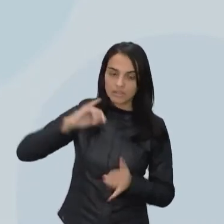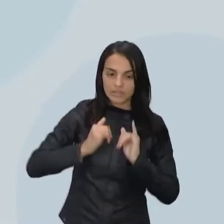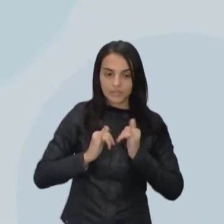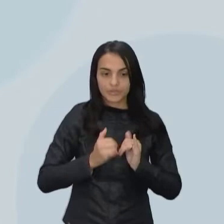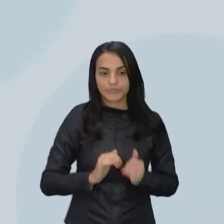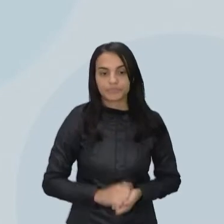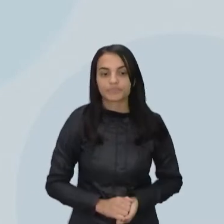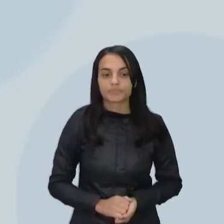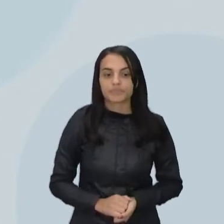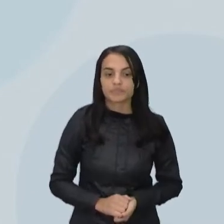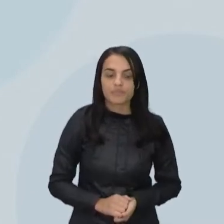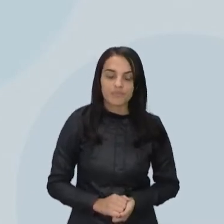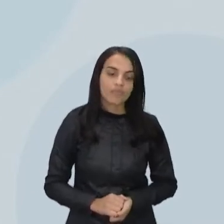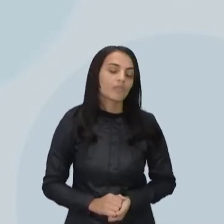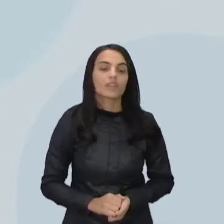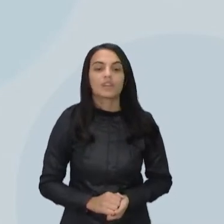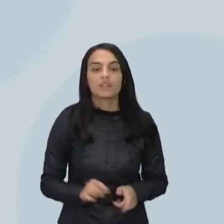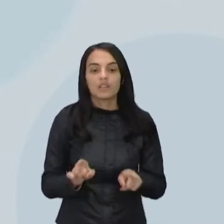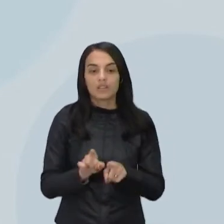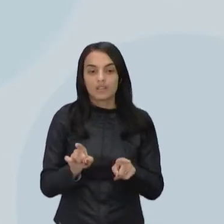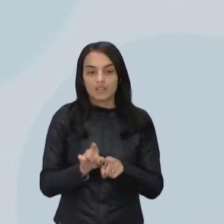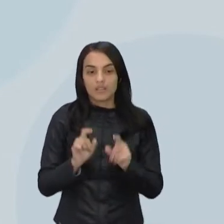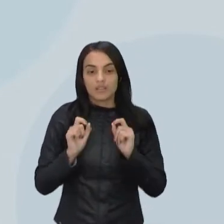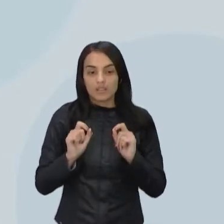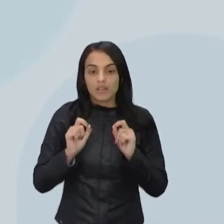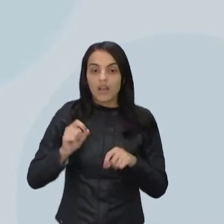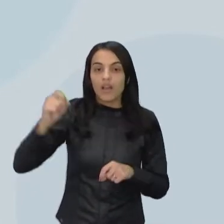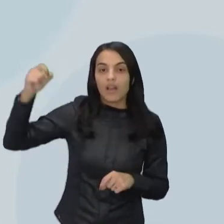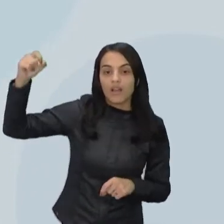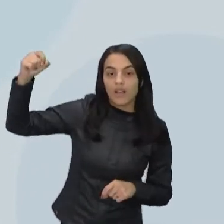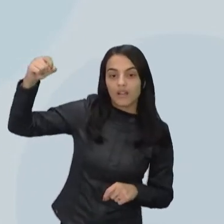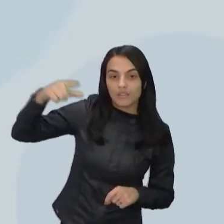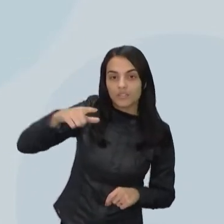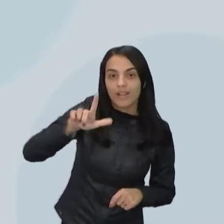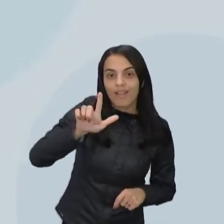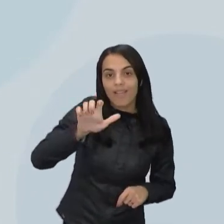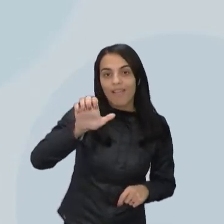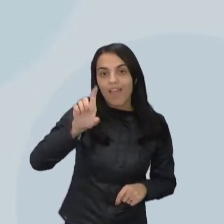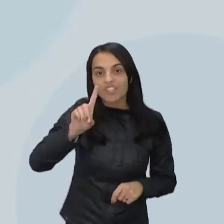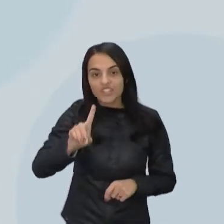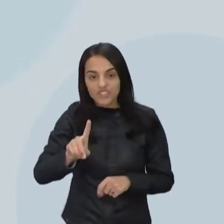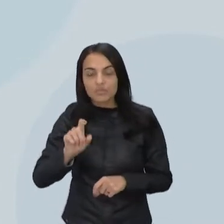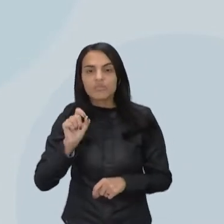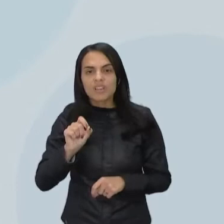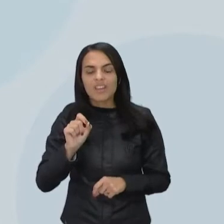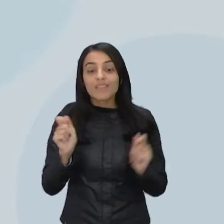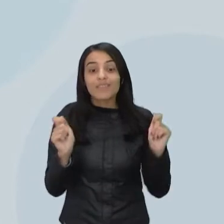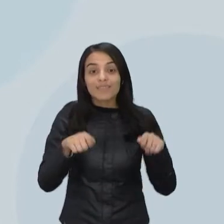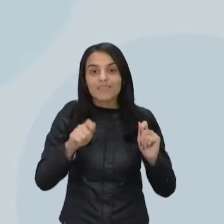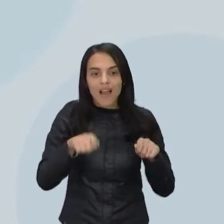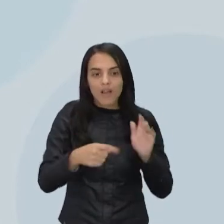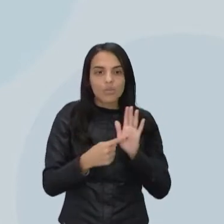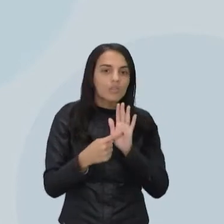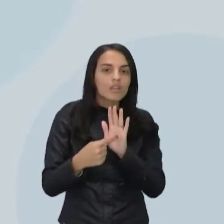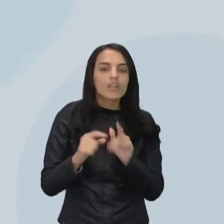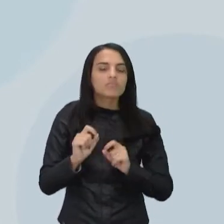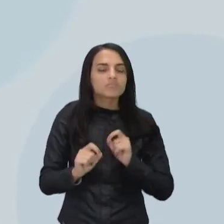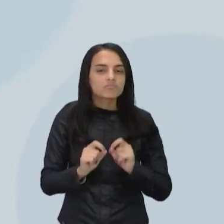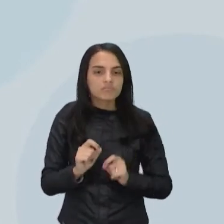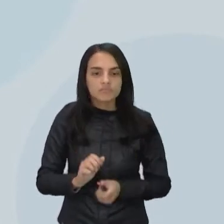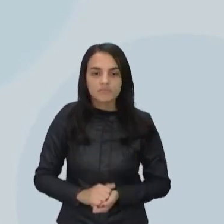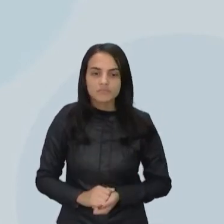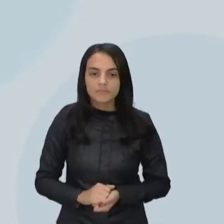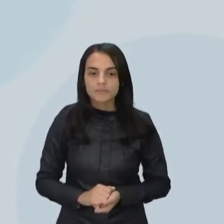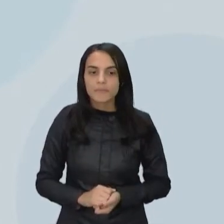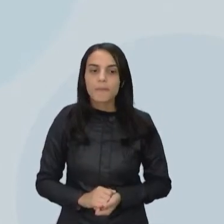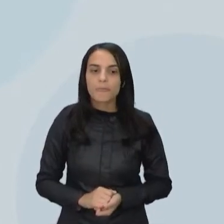Bom, isso sem contar a lâmpada de LED que oferece, a lâmpada de LED oferece